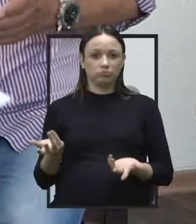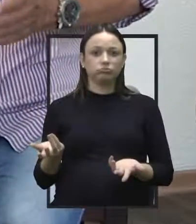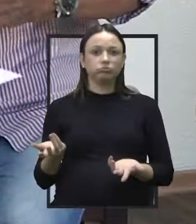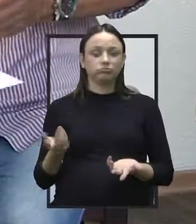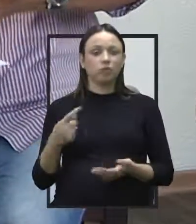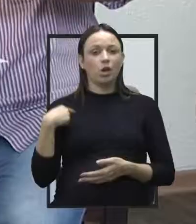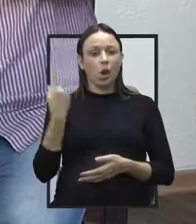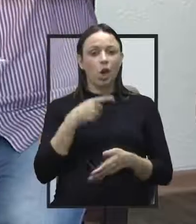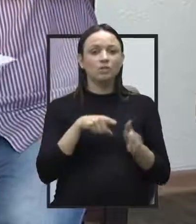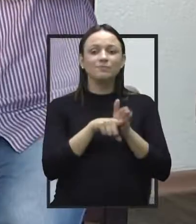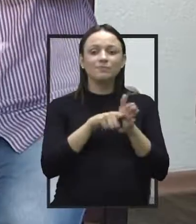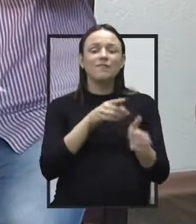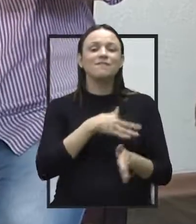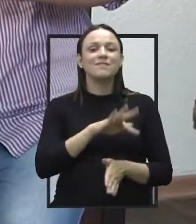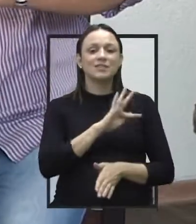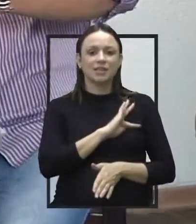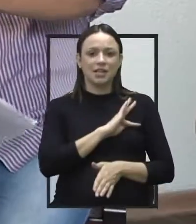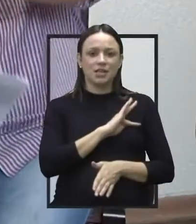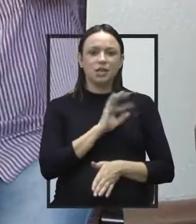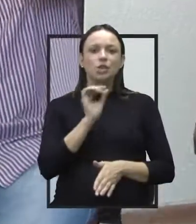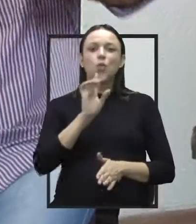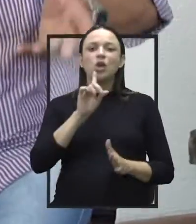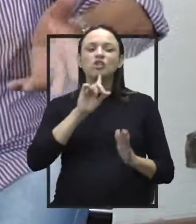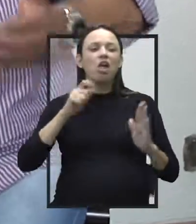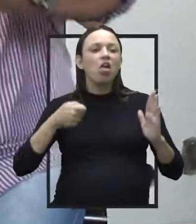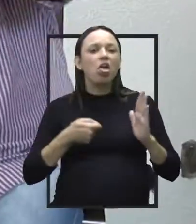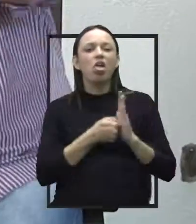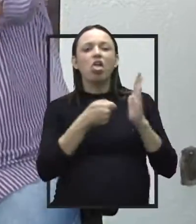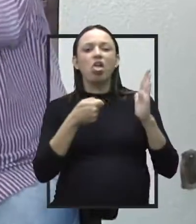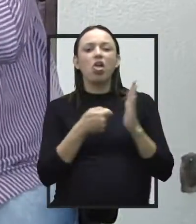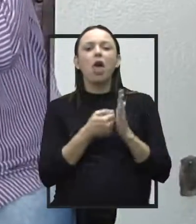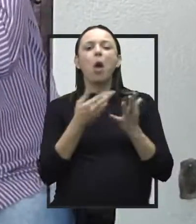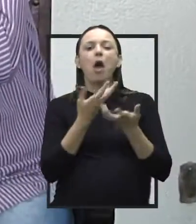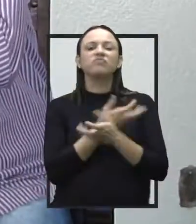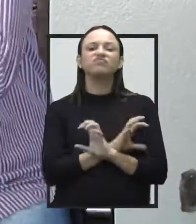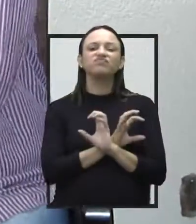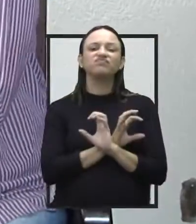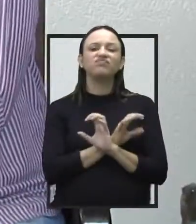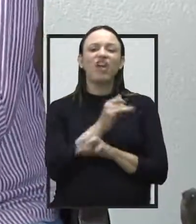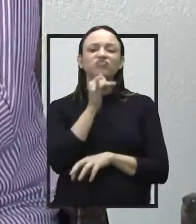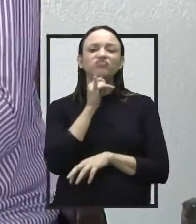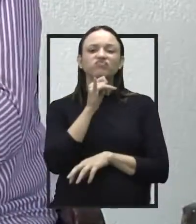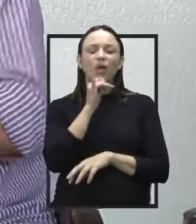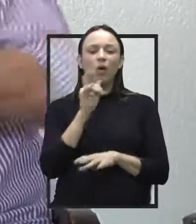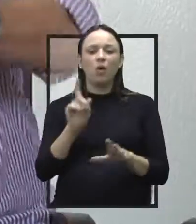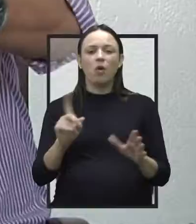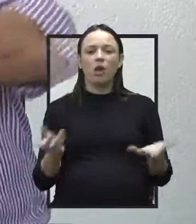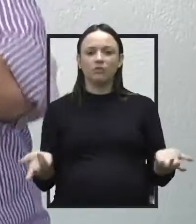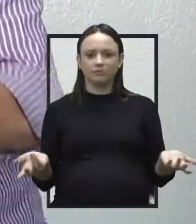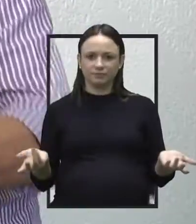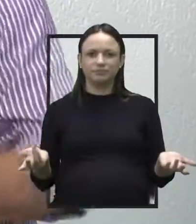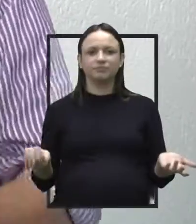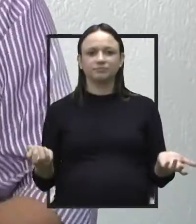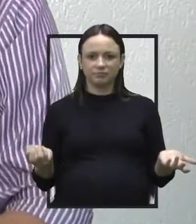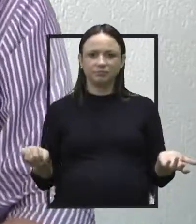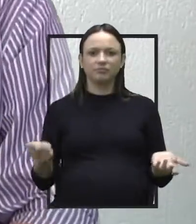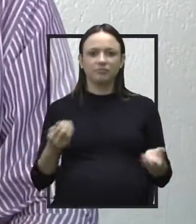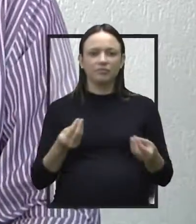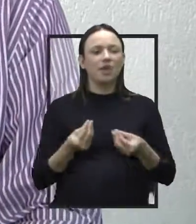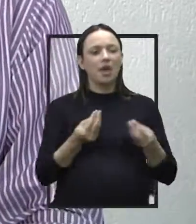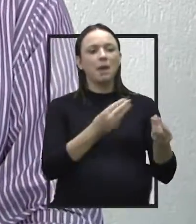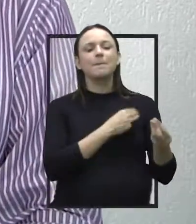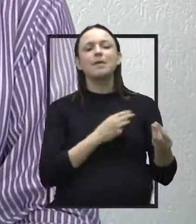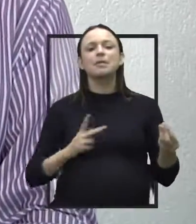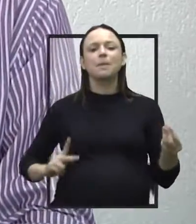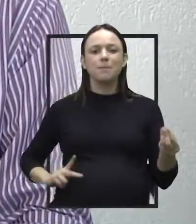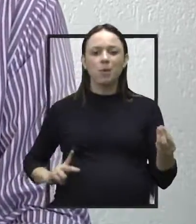função nossa não é fazer denúncias vazias, como tem alguns vereadores fazendo aqui na Câmara, encaminhando ao Ministério